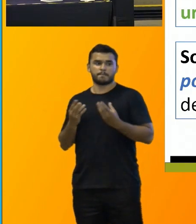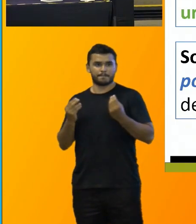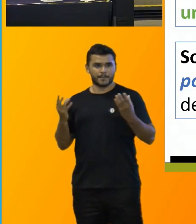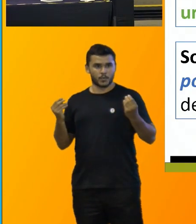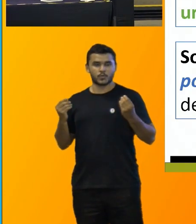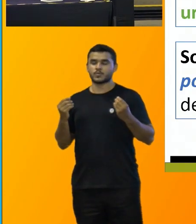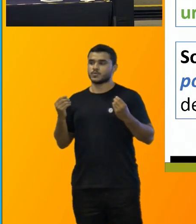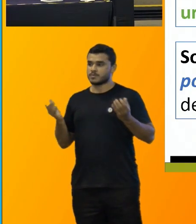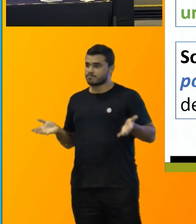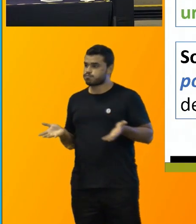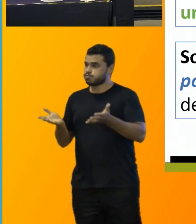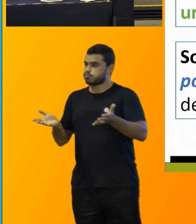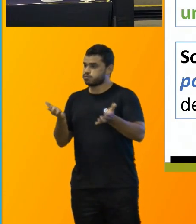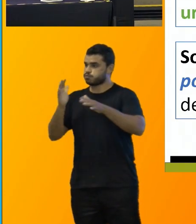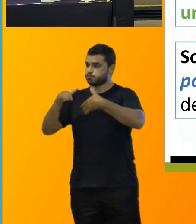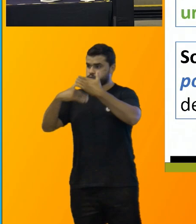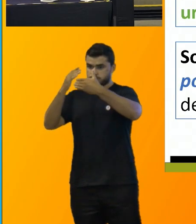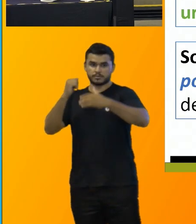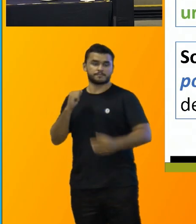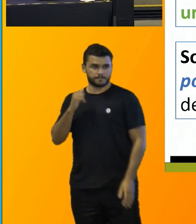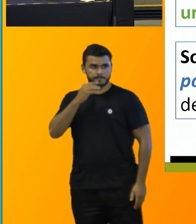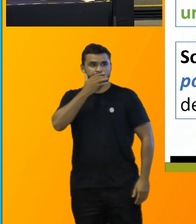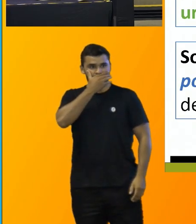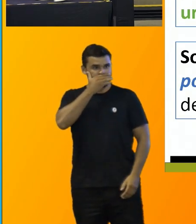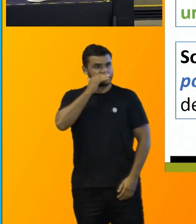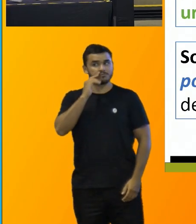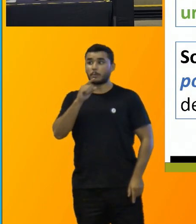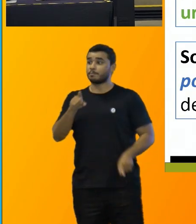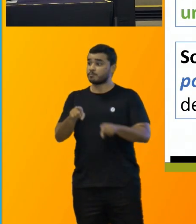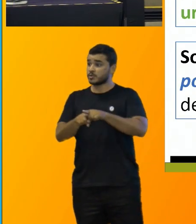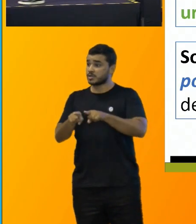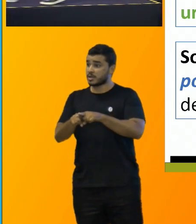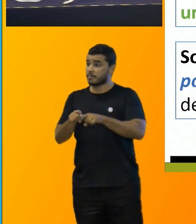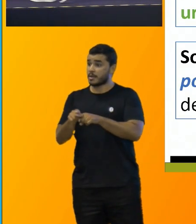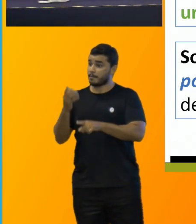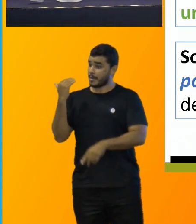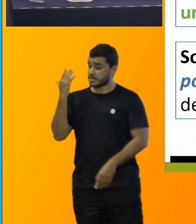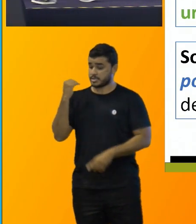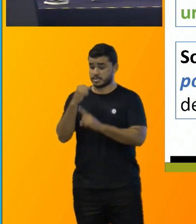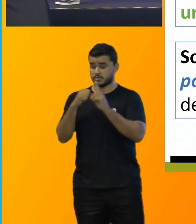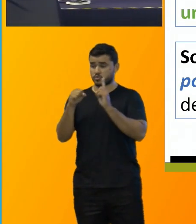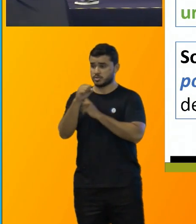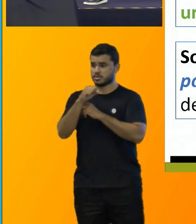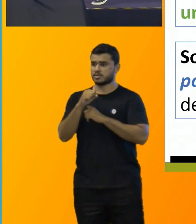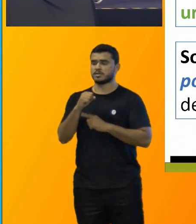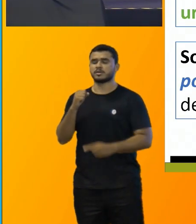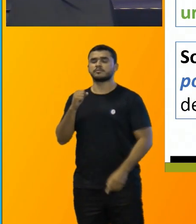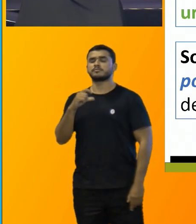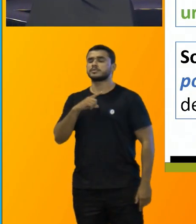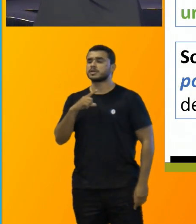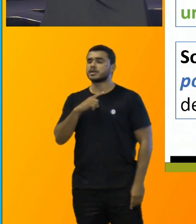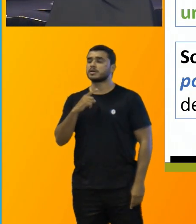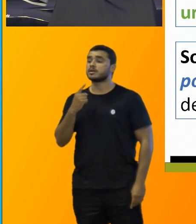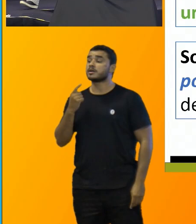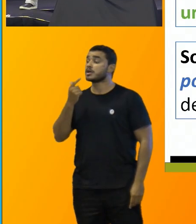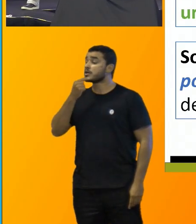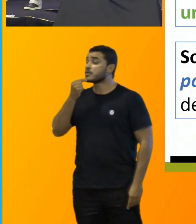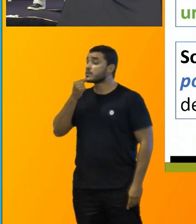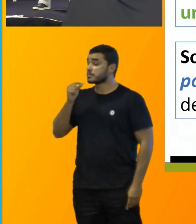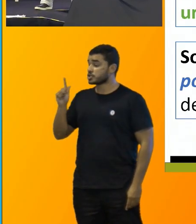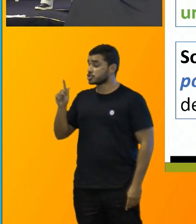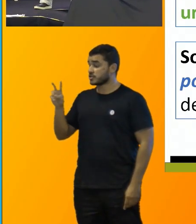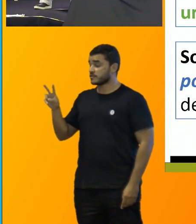industrialização. E do ponto de vista social, na época do governo Washington Luiz, uma frase que é atribuída a ele e ainda hoje